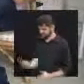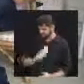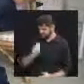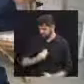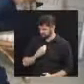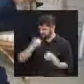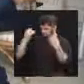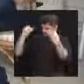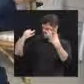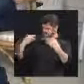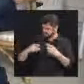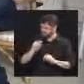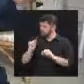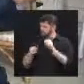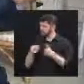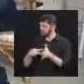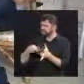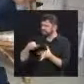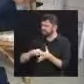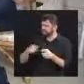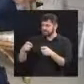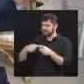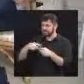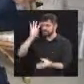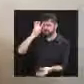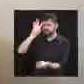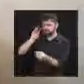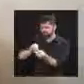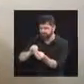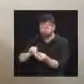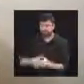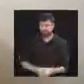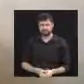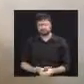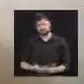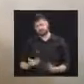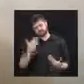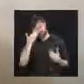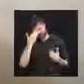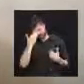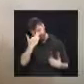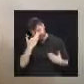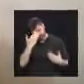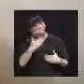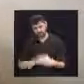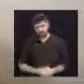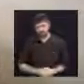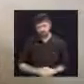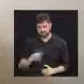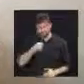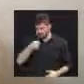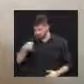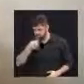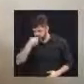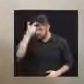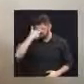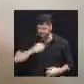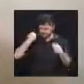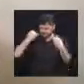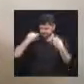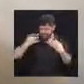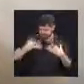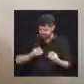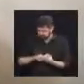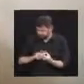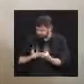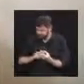por ter explicado aqui pra gente um pouquinho sobre a medicina integrativa. Não, eu que agradeço vocês de ter me permitido falar um pouquinho